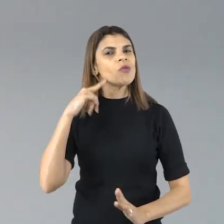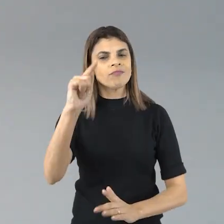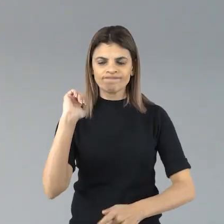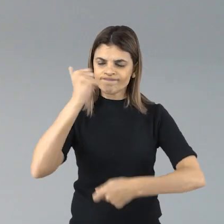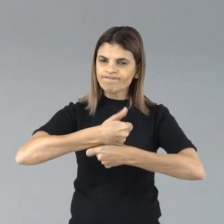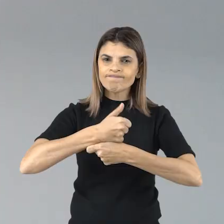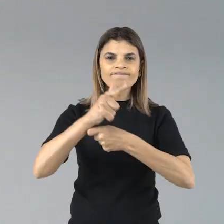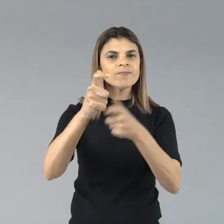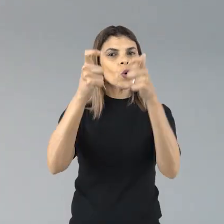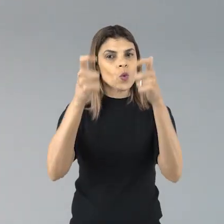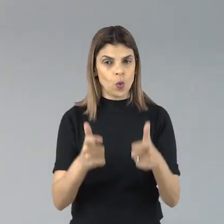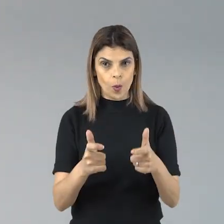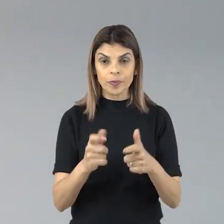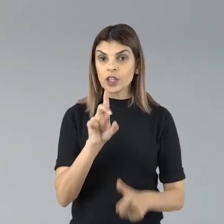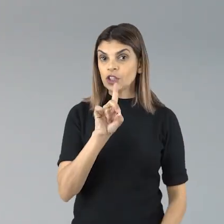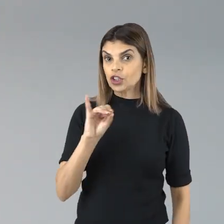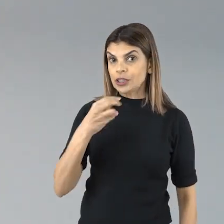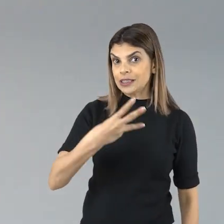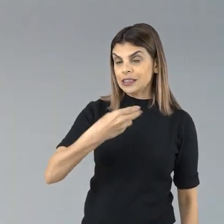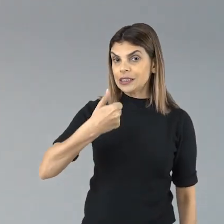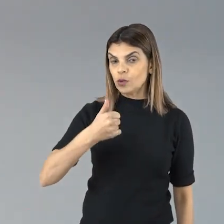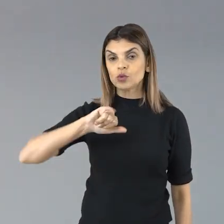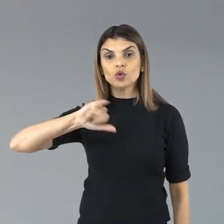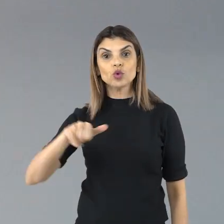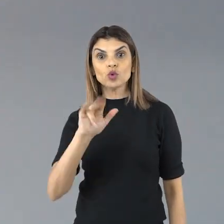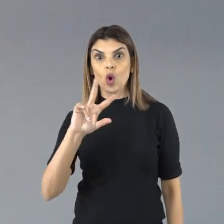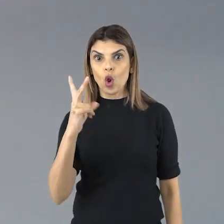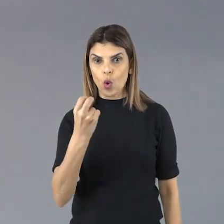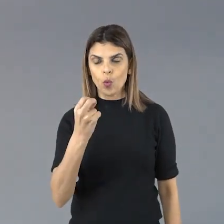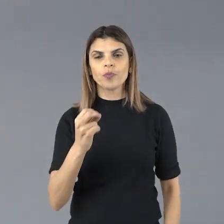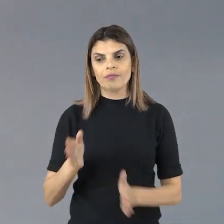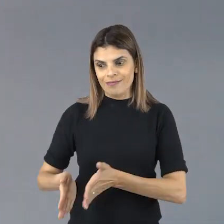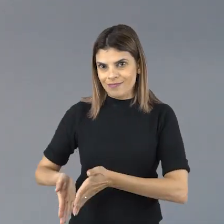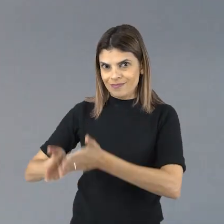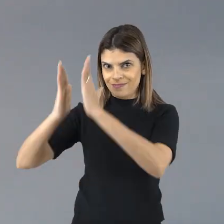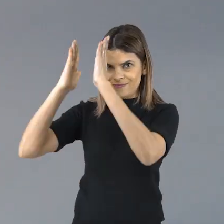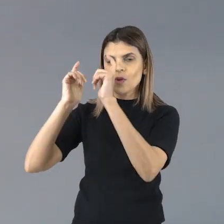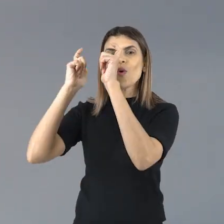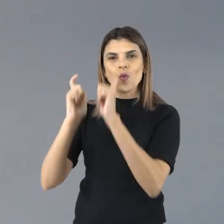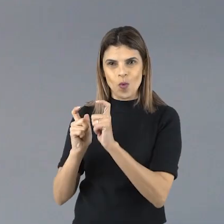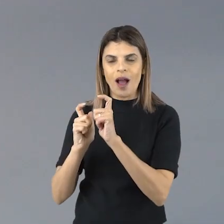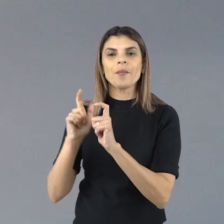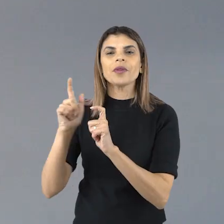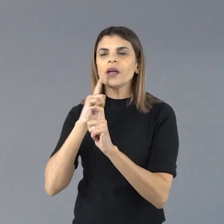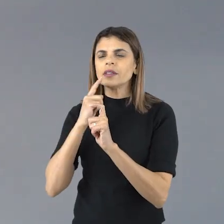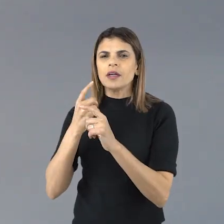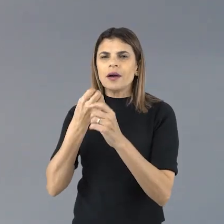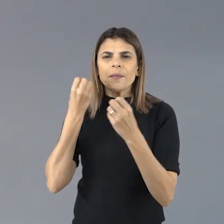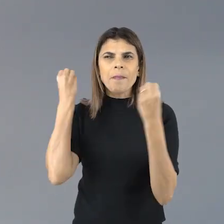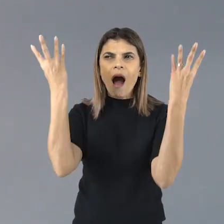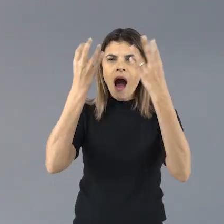lugar. Em 31 de julho de 1941, as sirenes do Bloco 14 do campo de concentração de Auschwitz